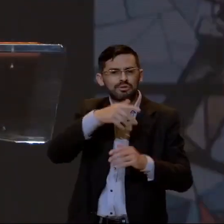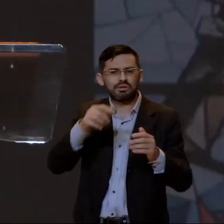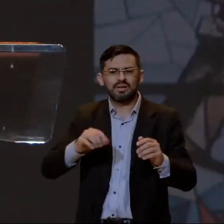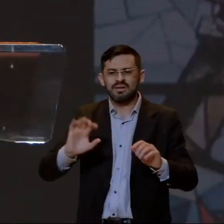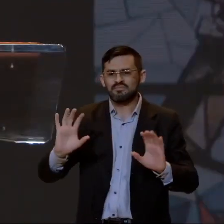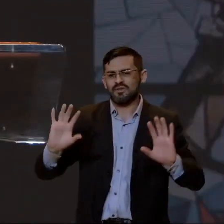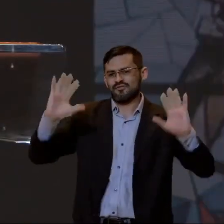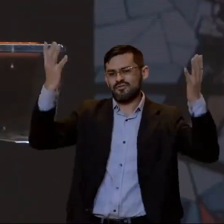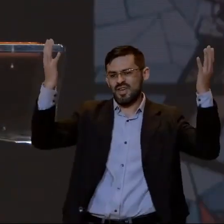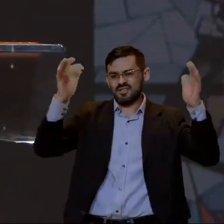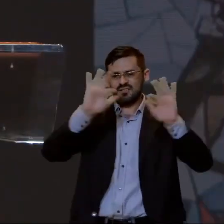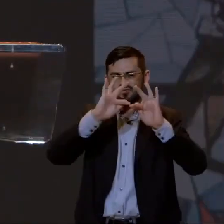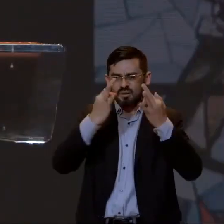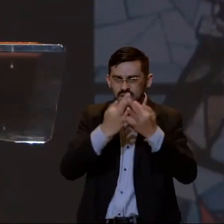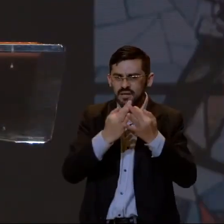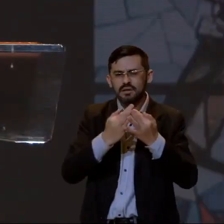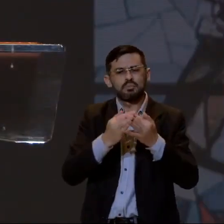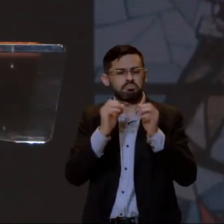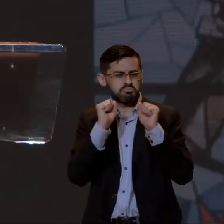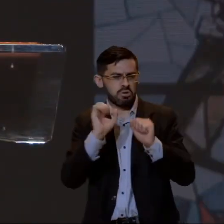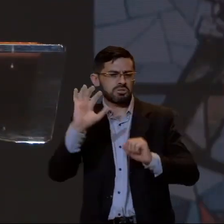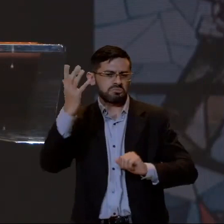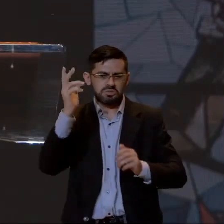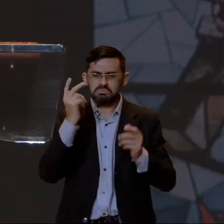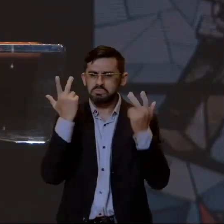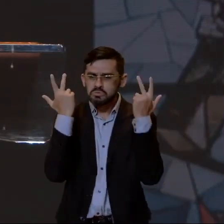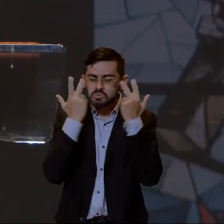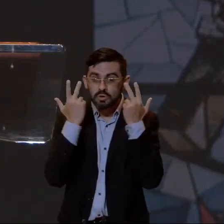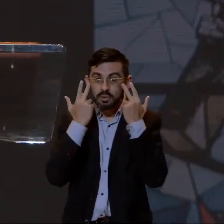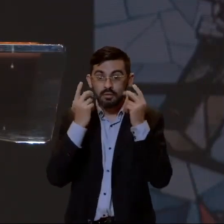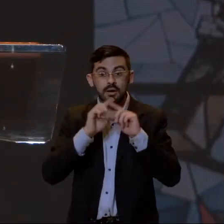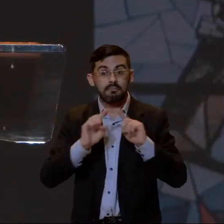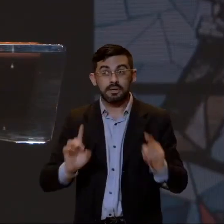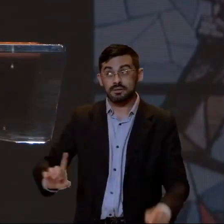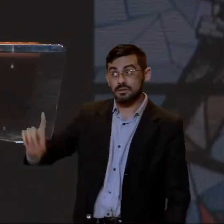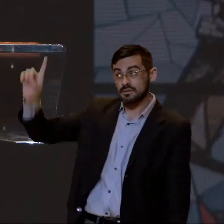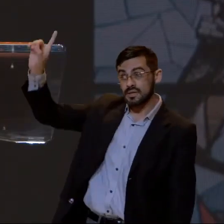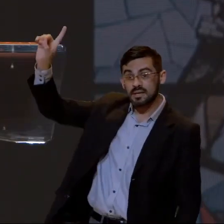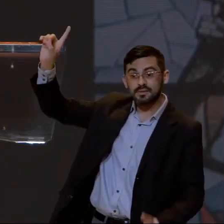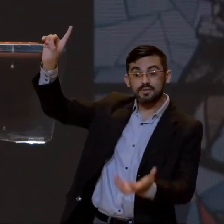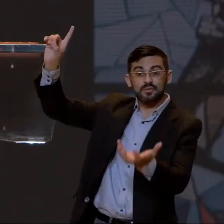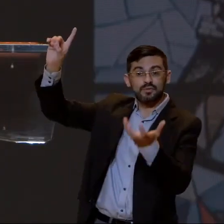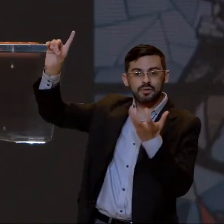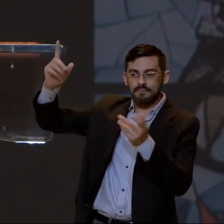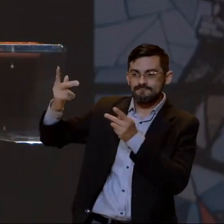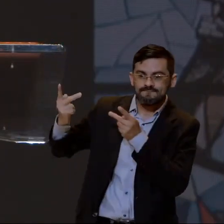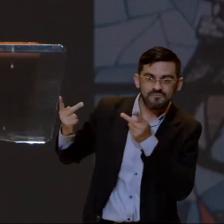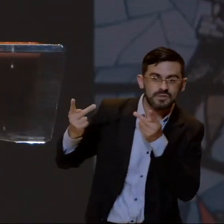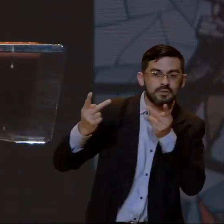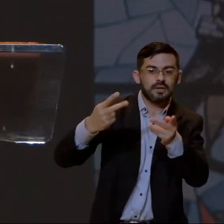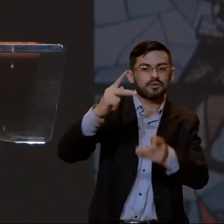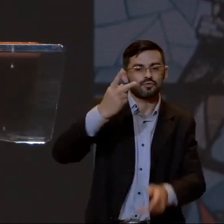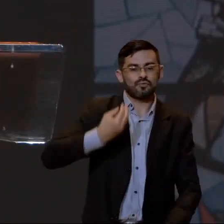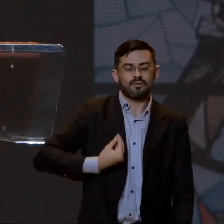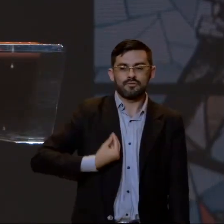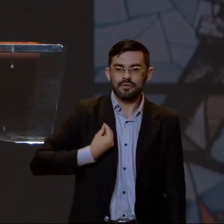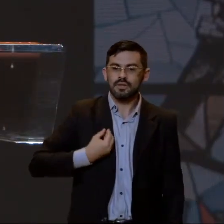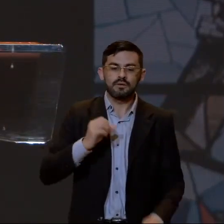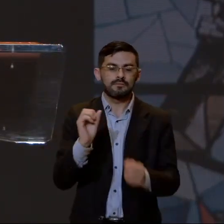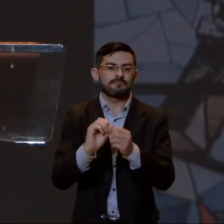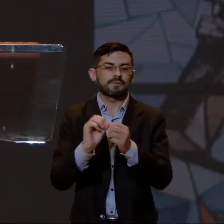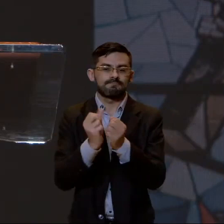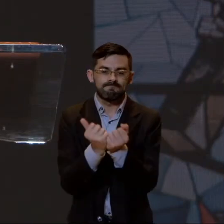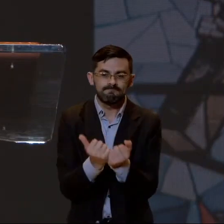festa de família. Sim, essas coisas podem acontecer, mas Deus quer invadir a tua história e realizar